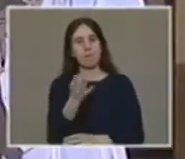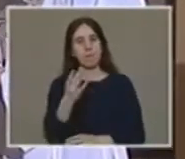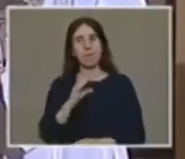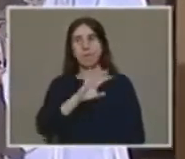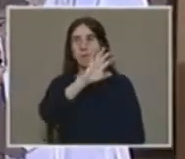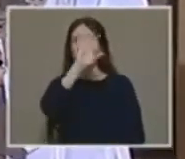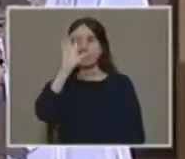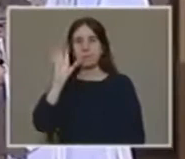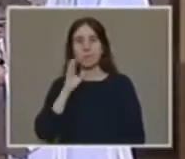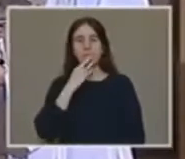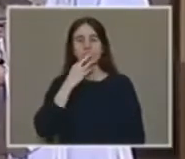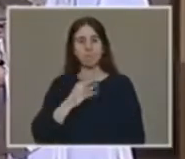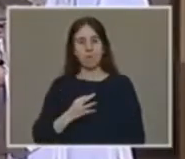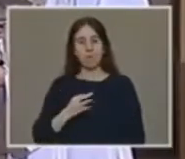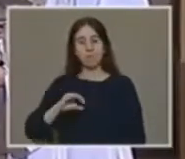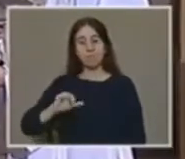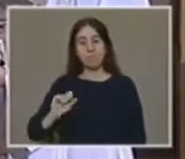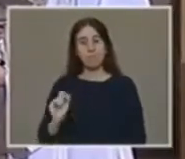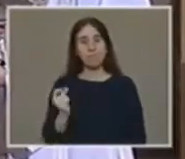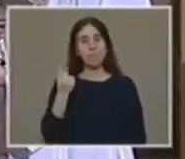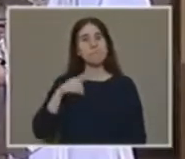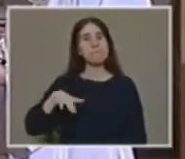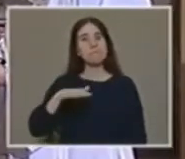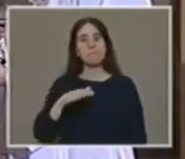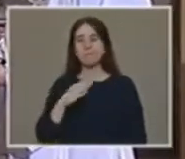nações, começando por Jerusalém.